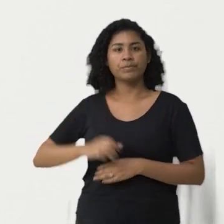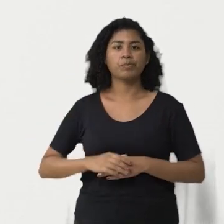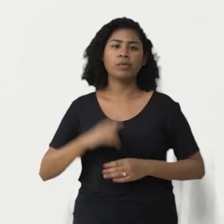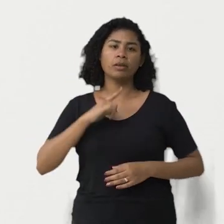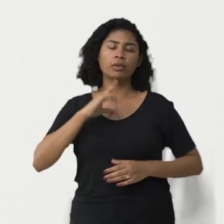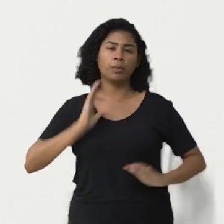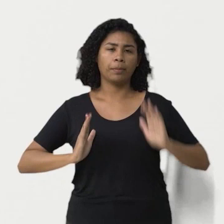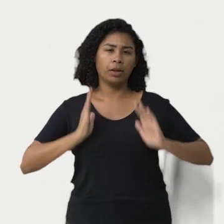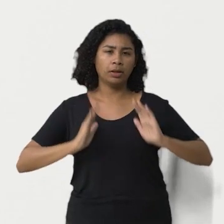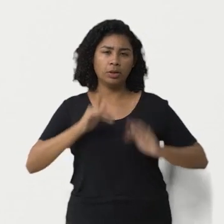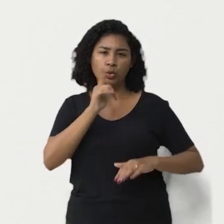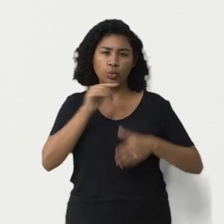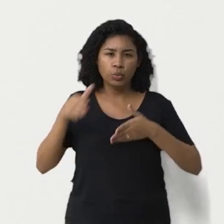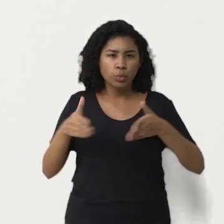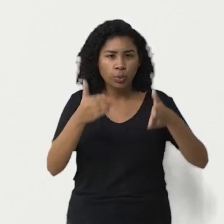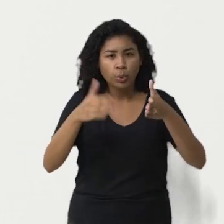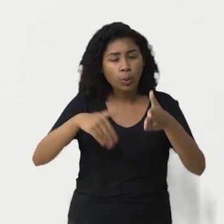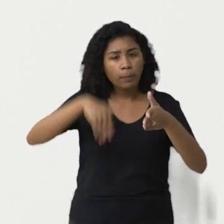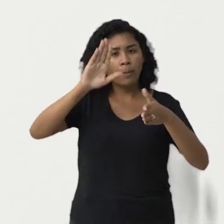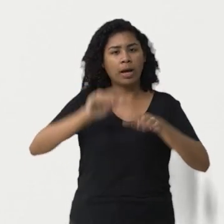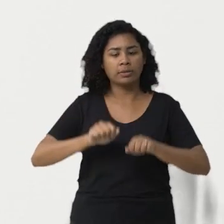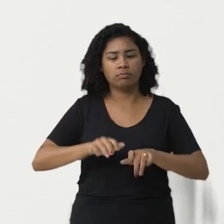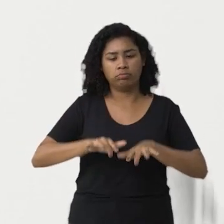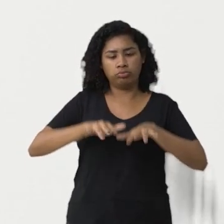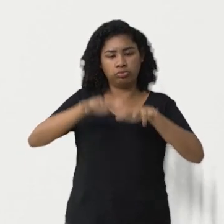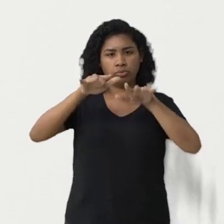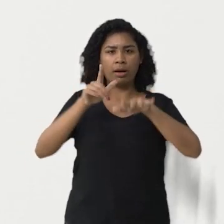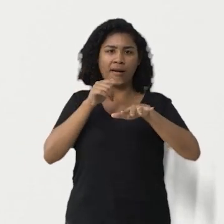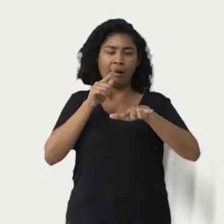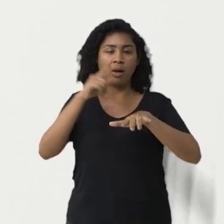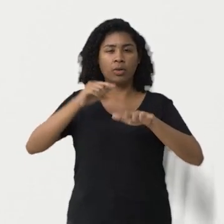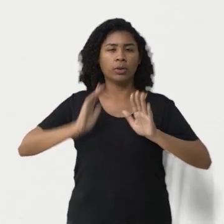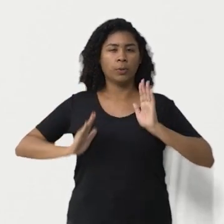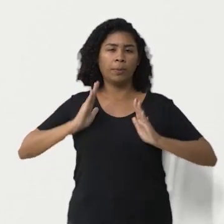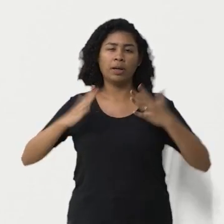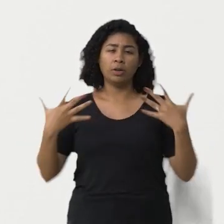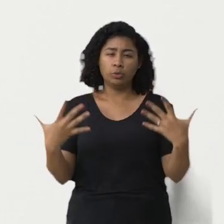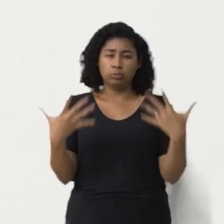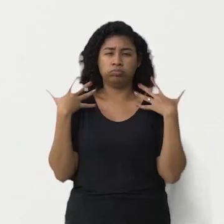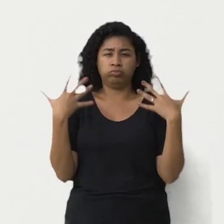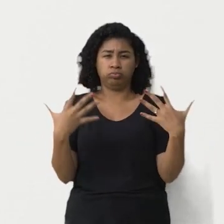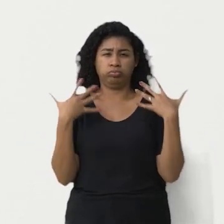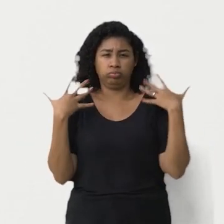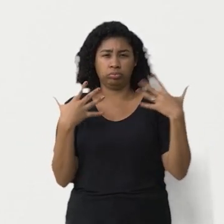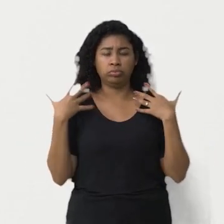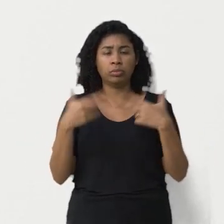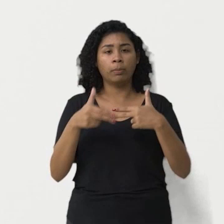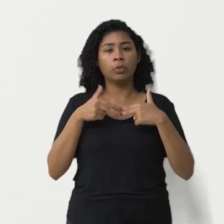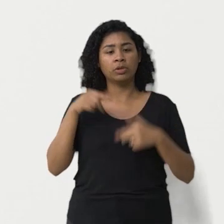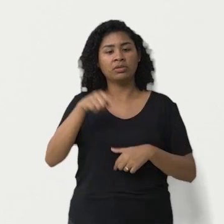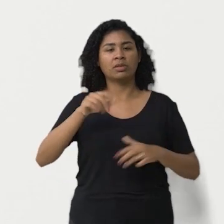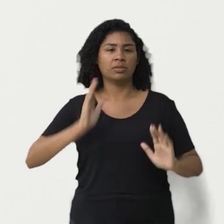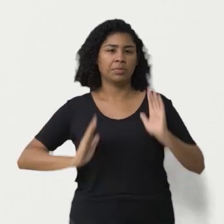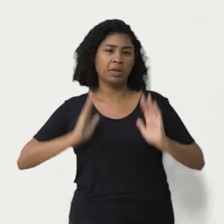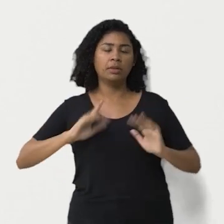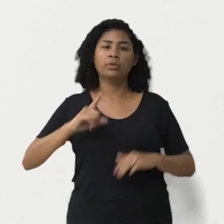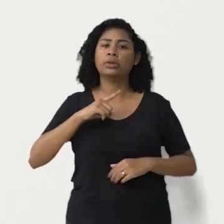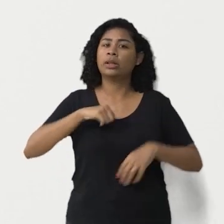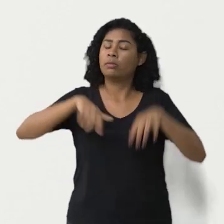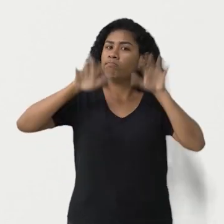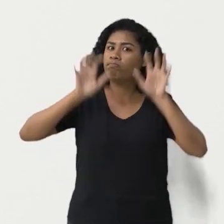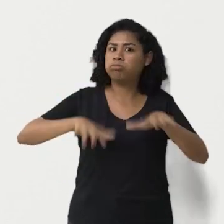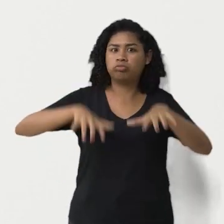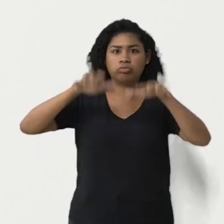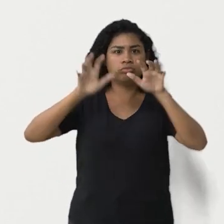brasileiros vai ser principalmente no verão, né? Que também é nesse período que chove